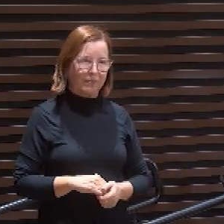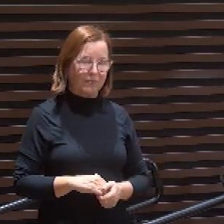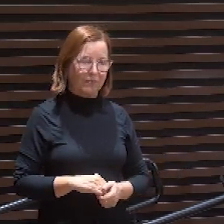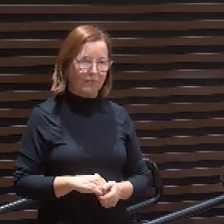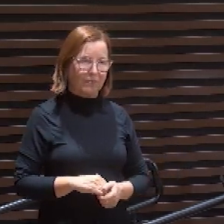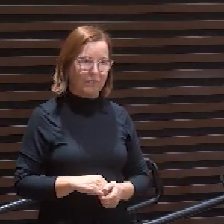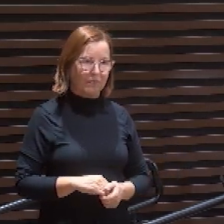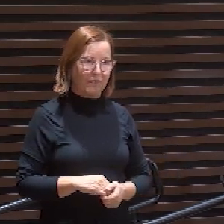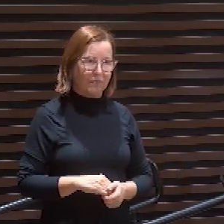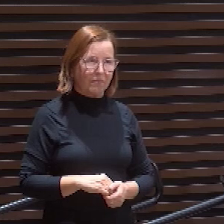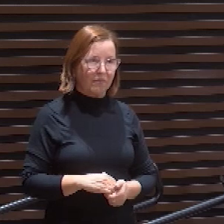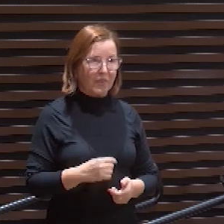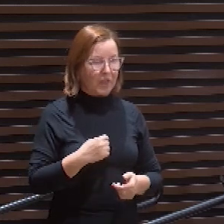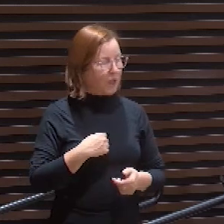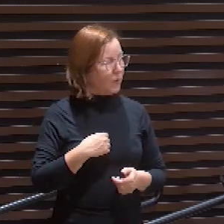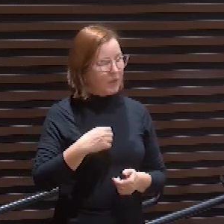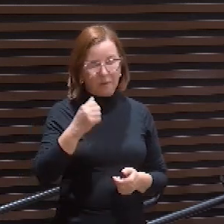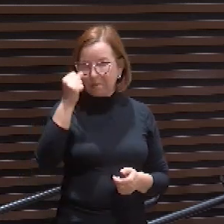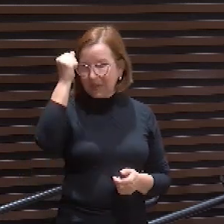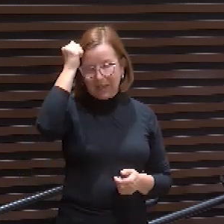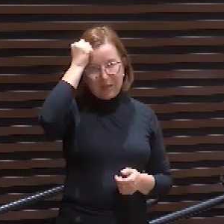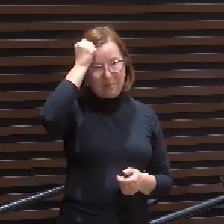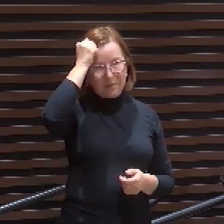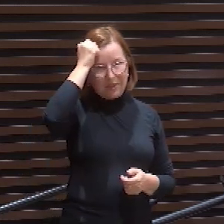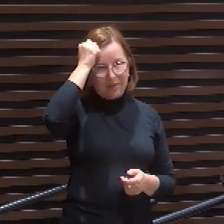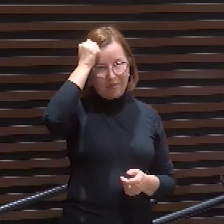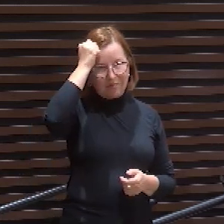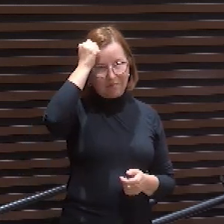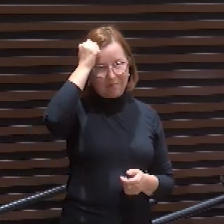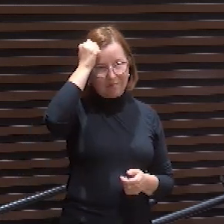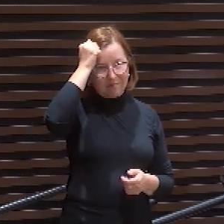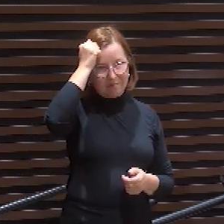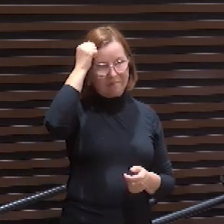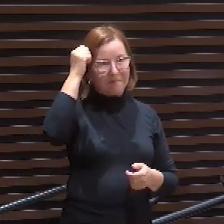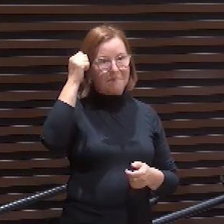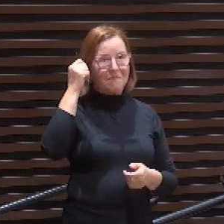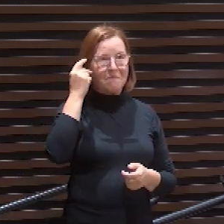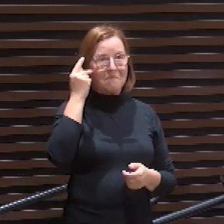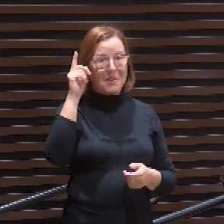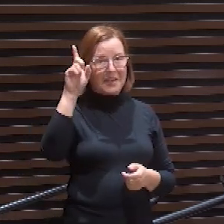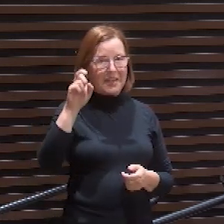Eu não me arrependo para ser perdoado.